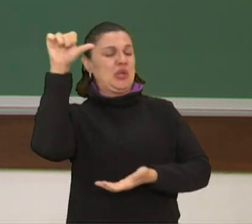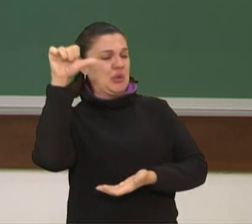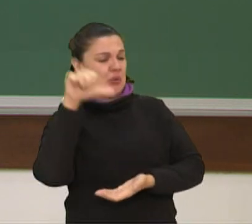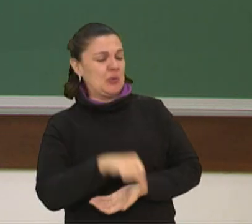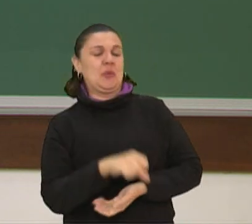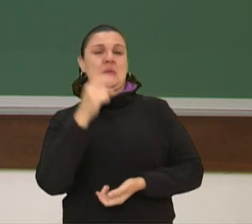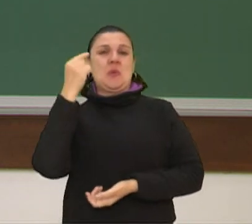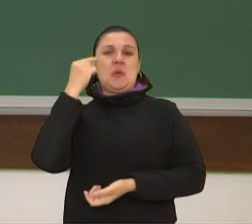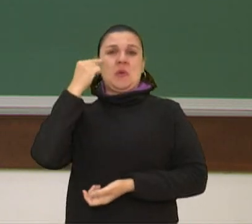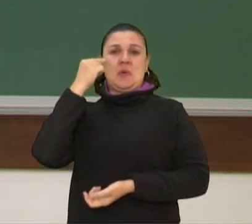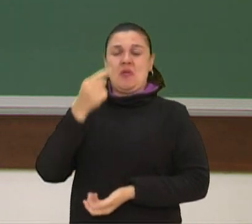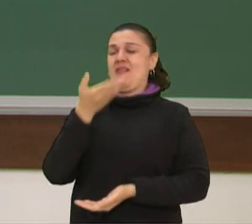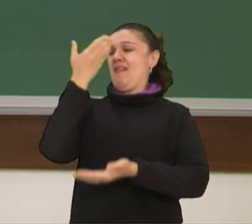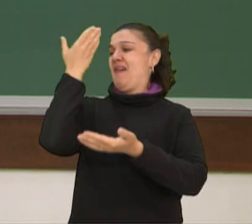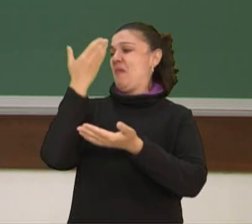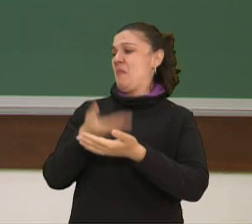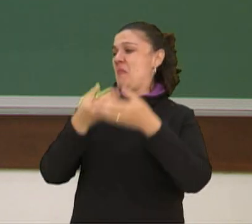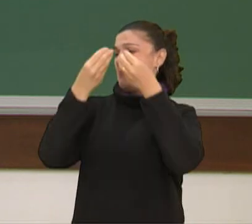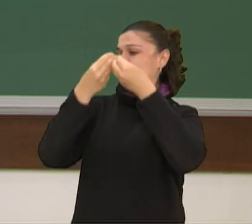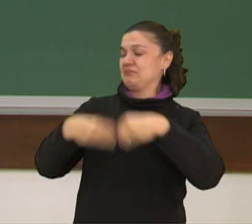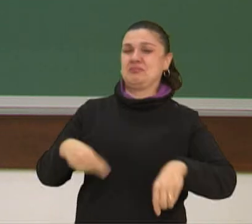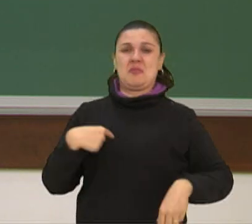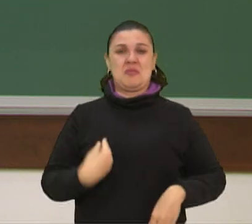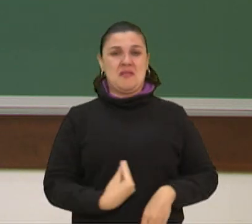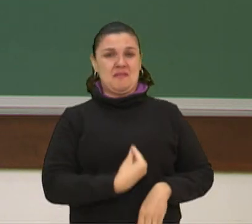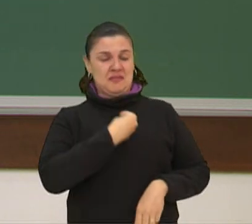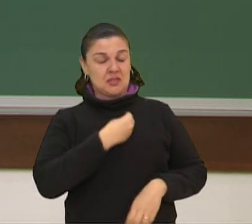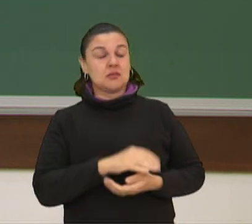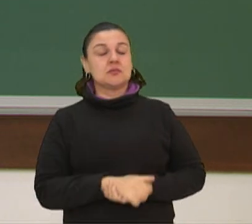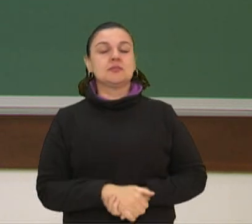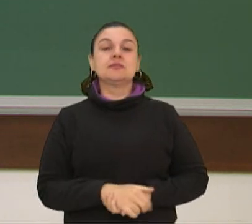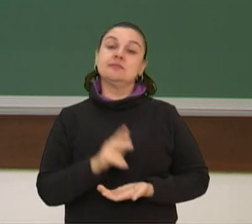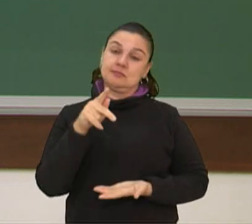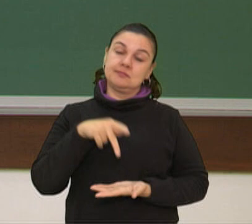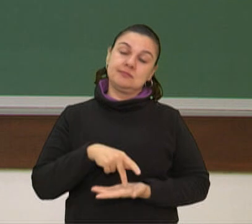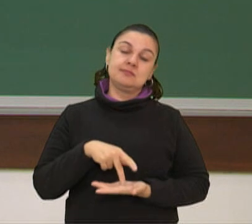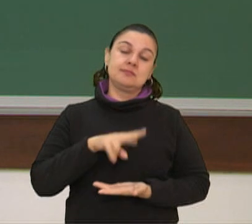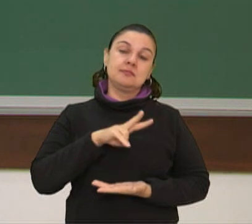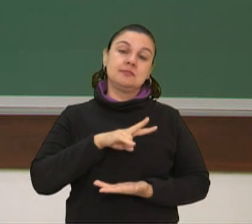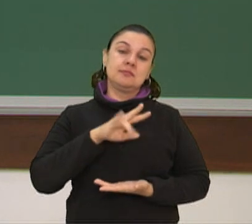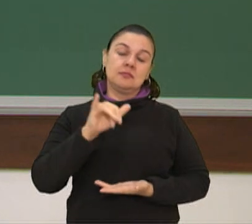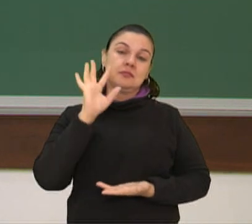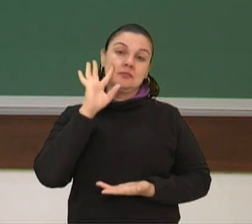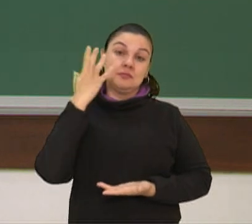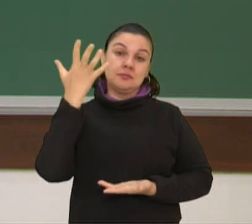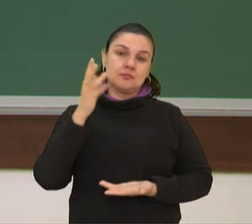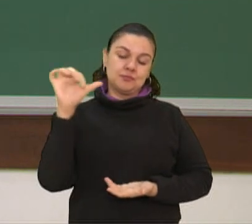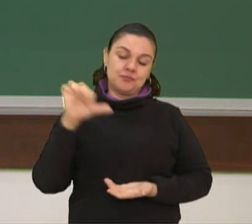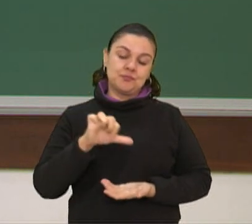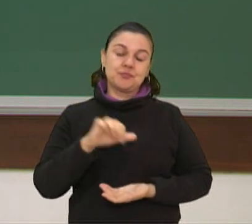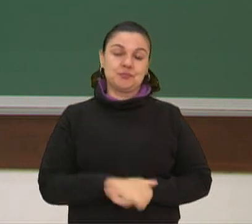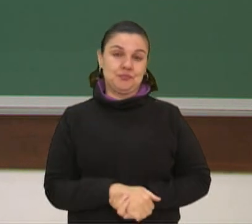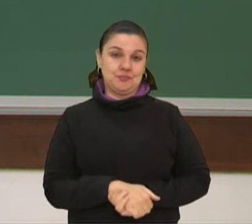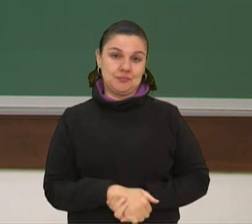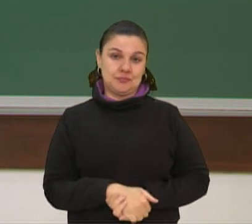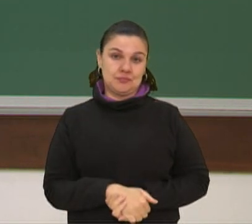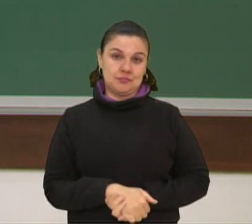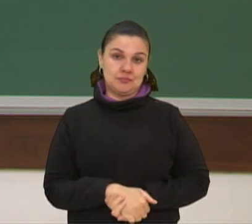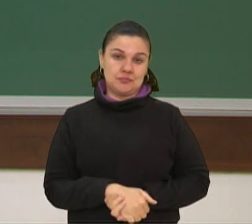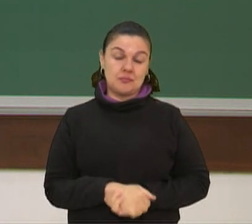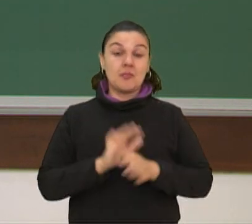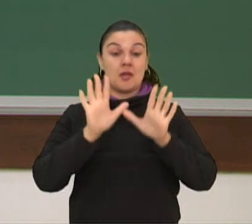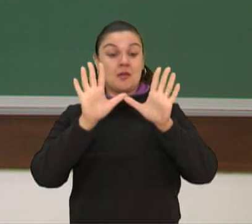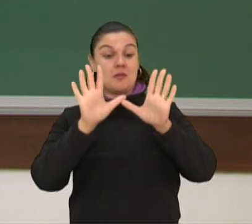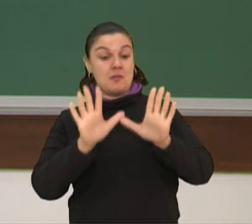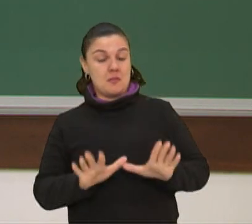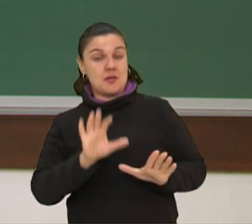carro, é uma coisa exterior a você. Mas vai depender do pensamento que você tem sobre isso. Se você ficar